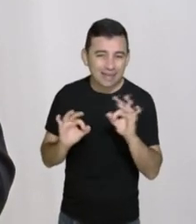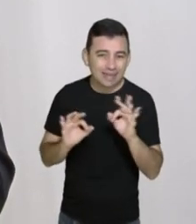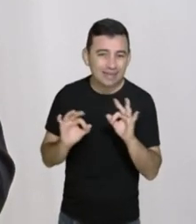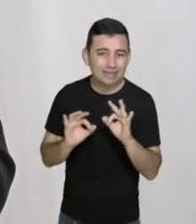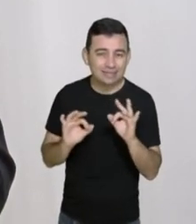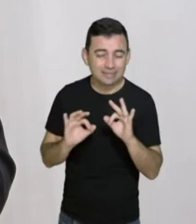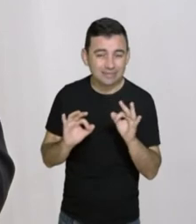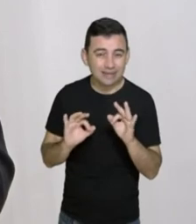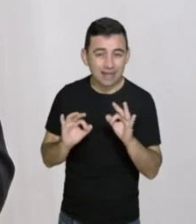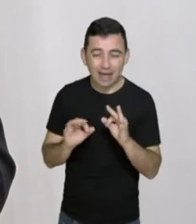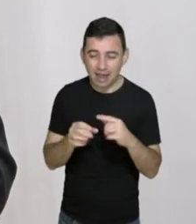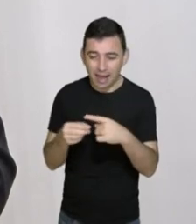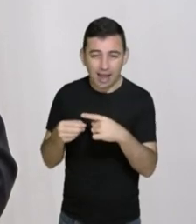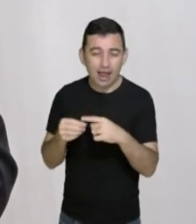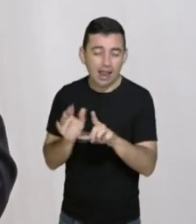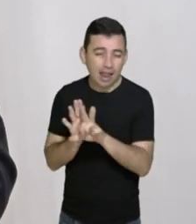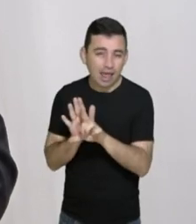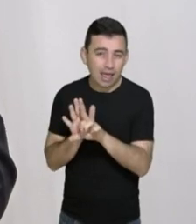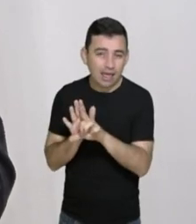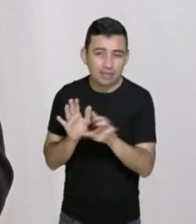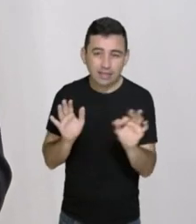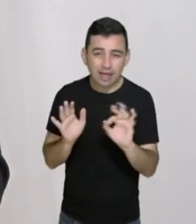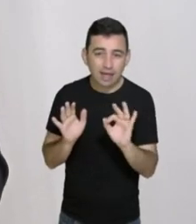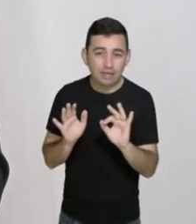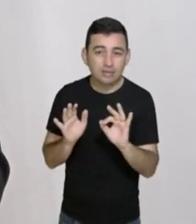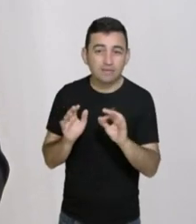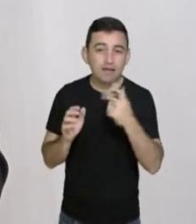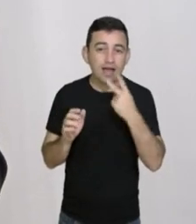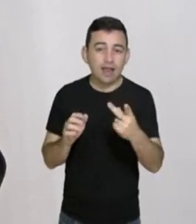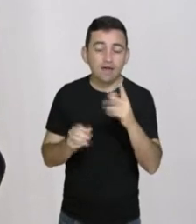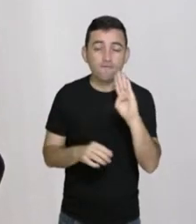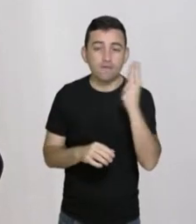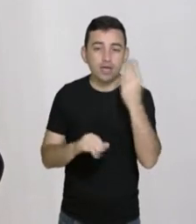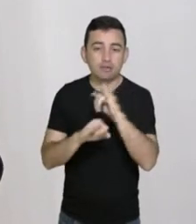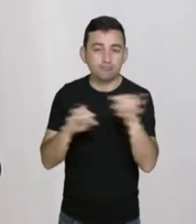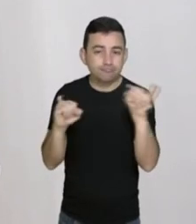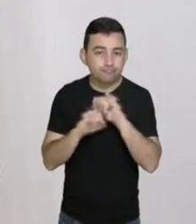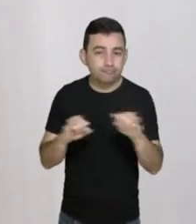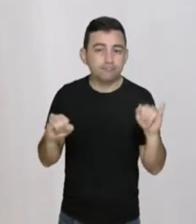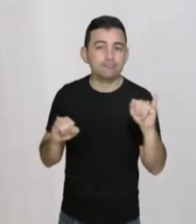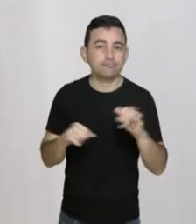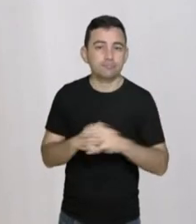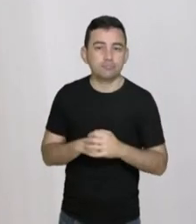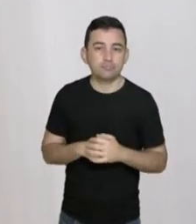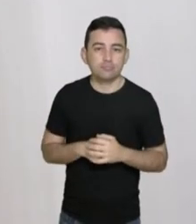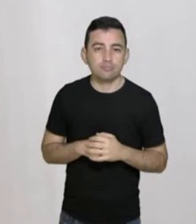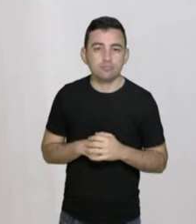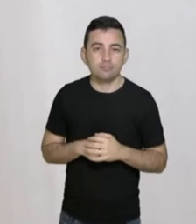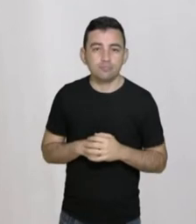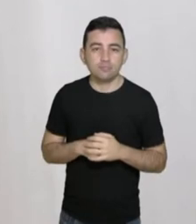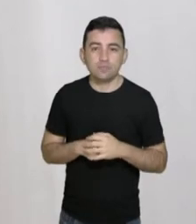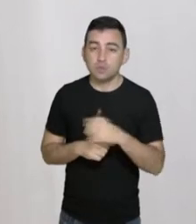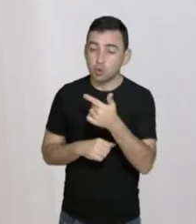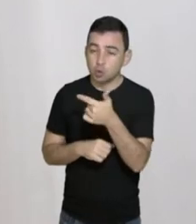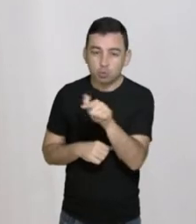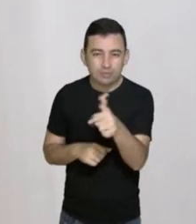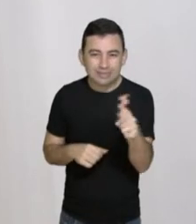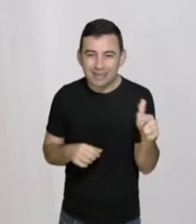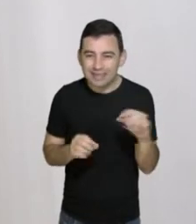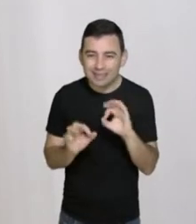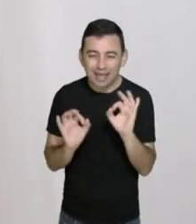Ismael, tem uma lei que fala sobre fake news e milícia digital. Não